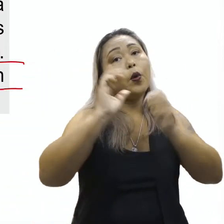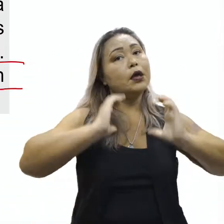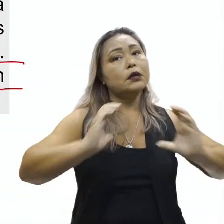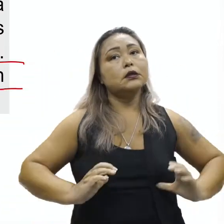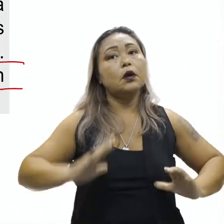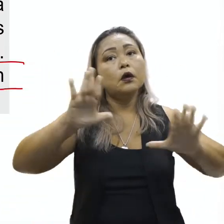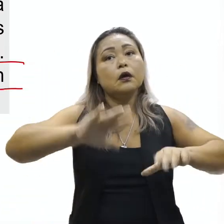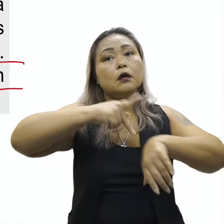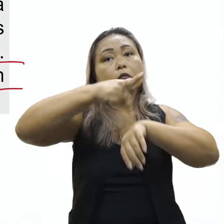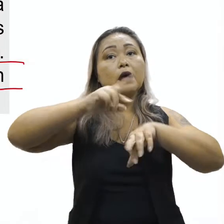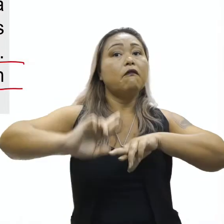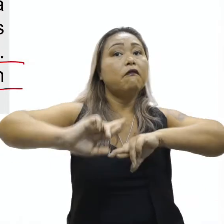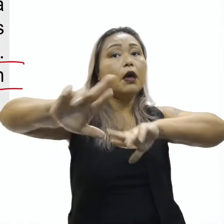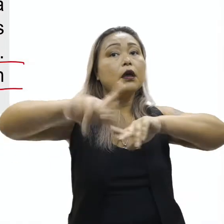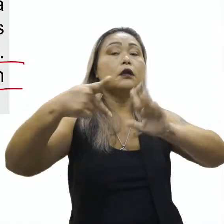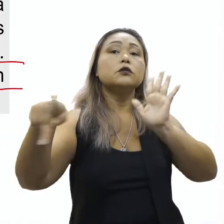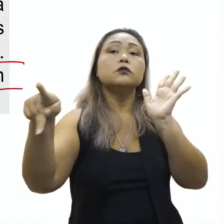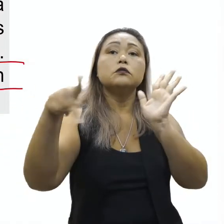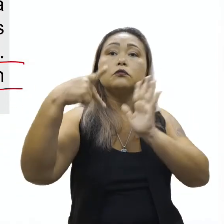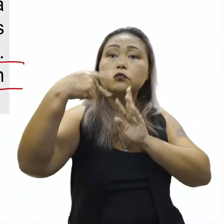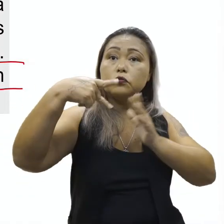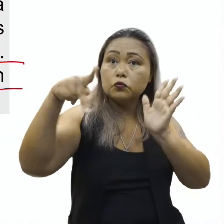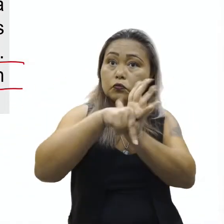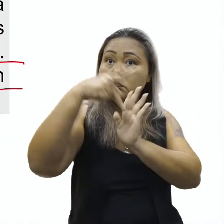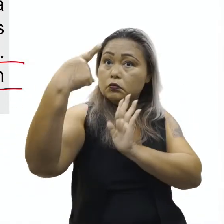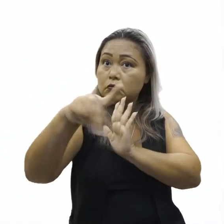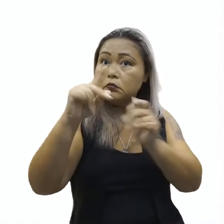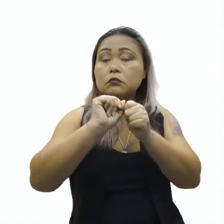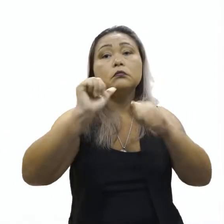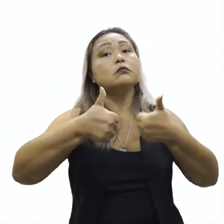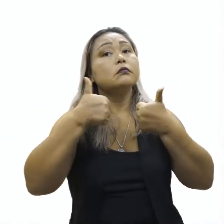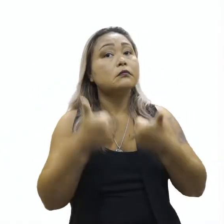países diferentes do seu, ok? Muito bem.